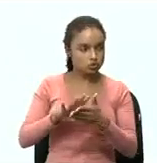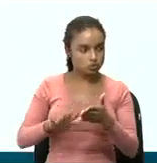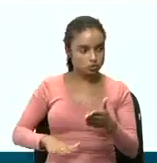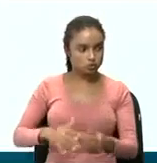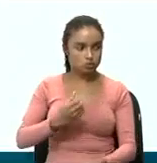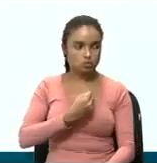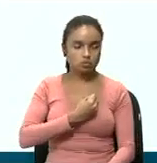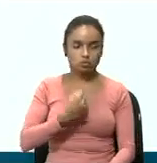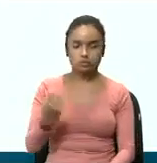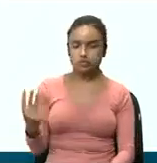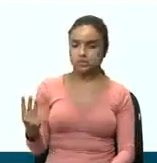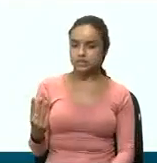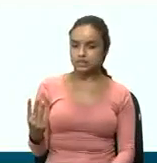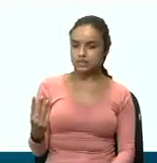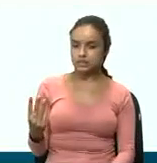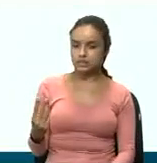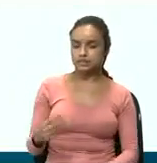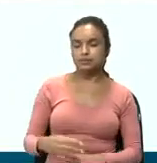3.